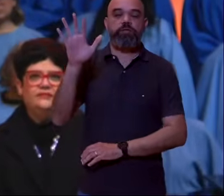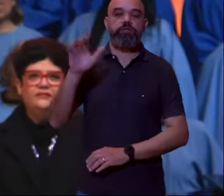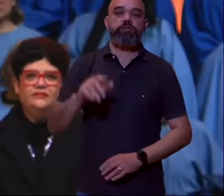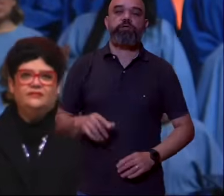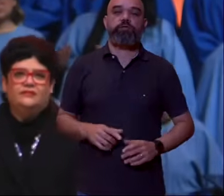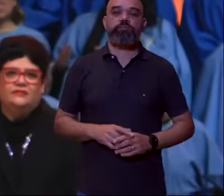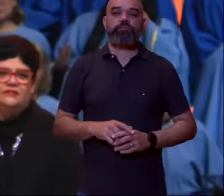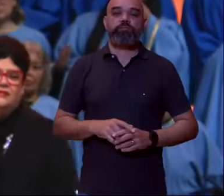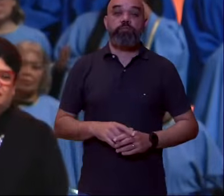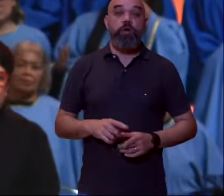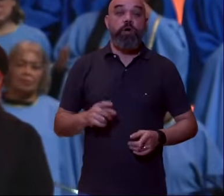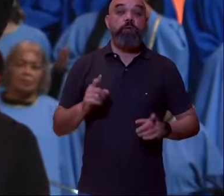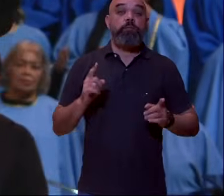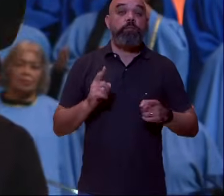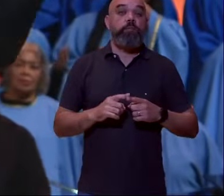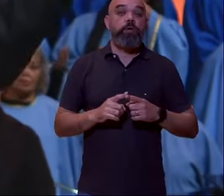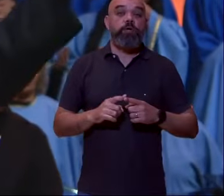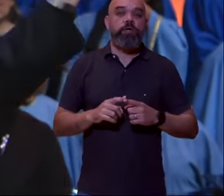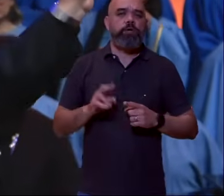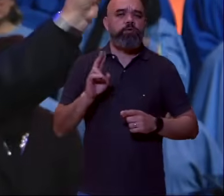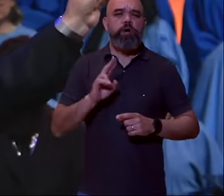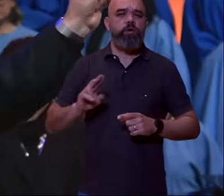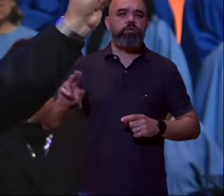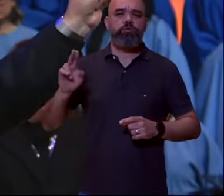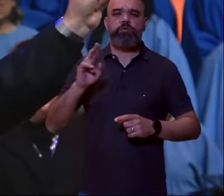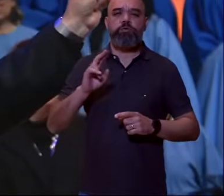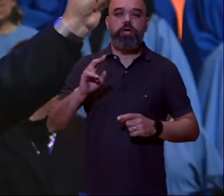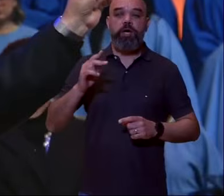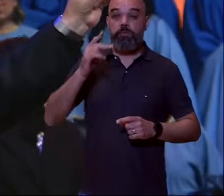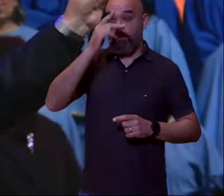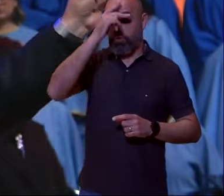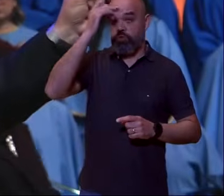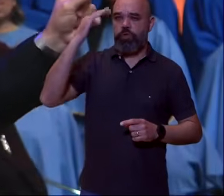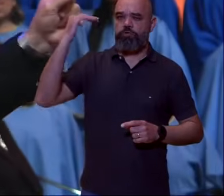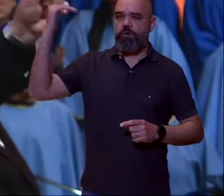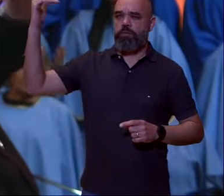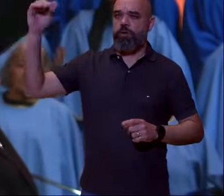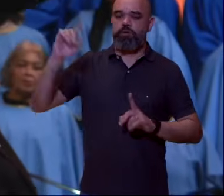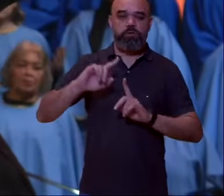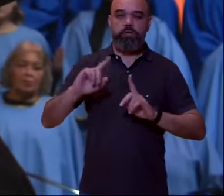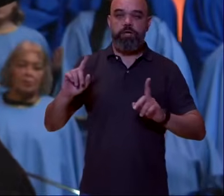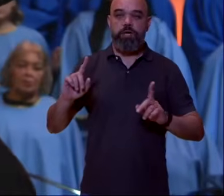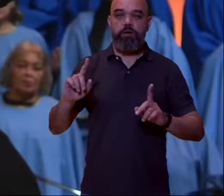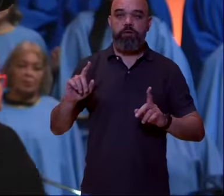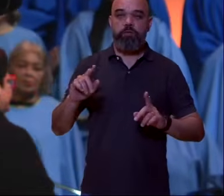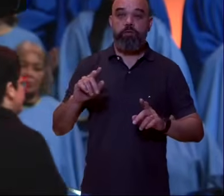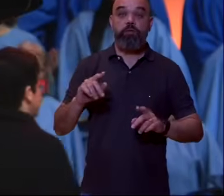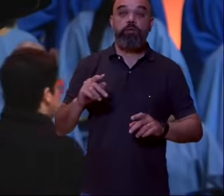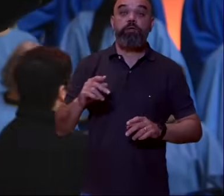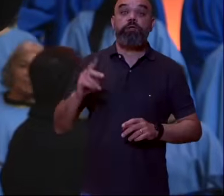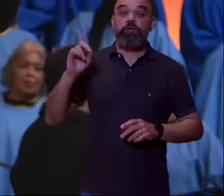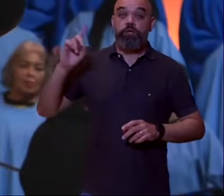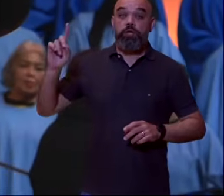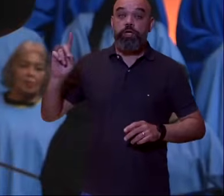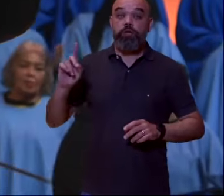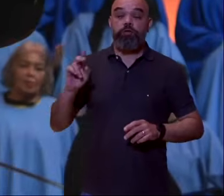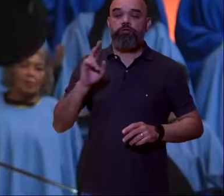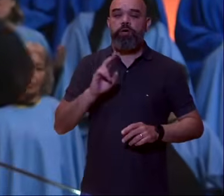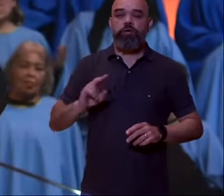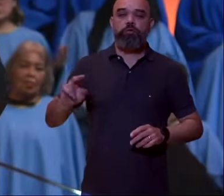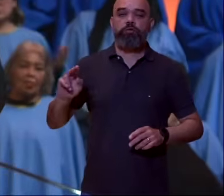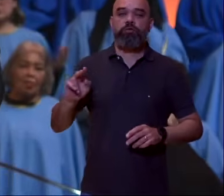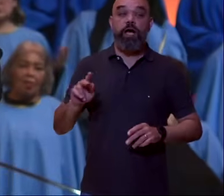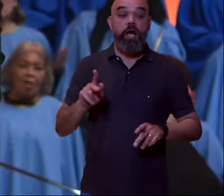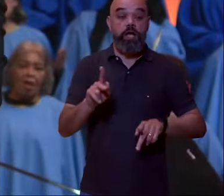Porque Ele não vai usar pessoas grandiosas para fazer isso. Ele vai usar esse povo que está aqui, que ninguém sabe o